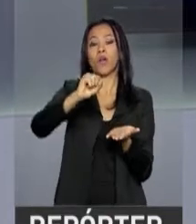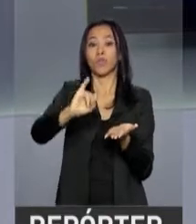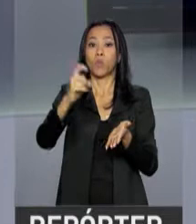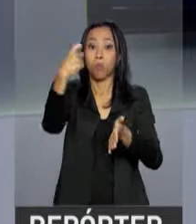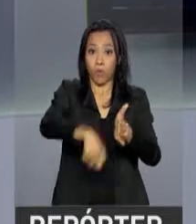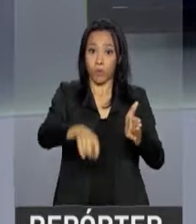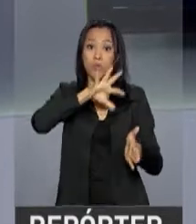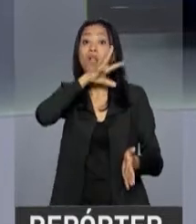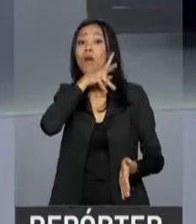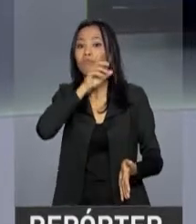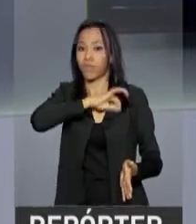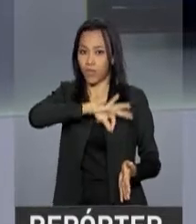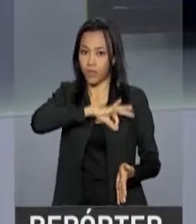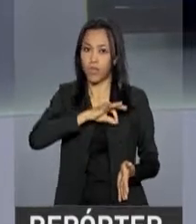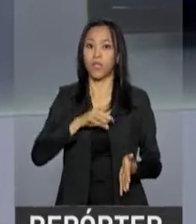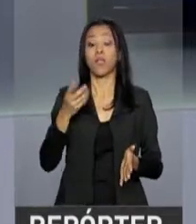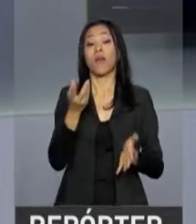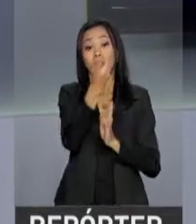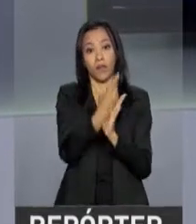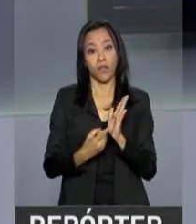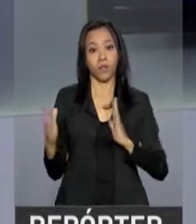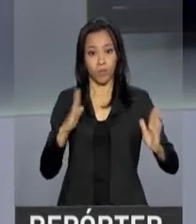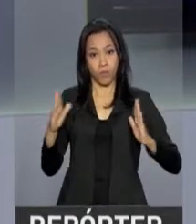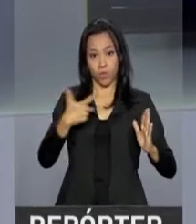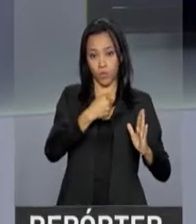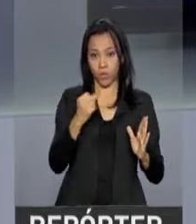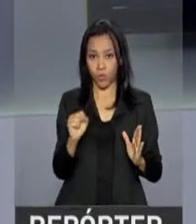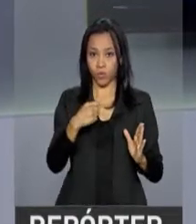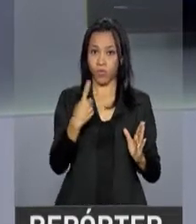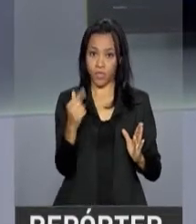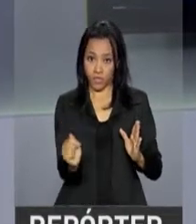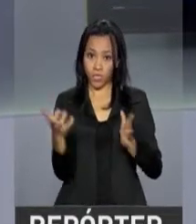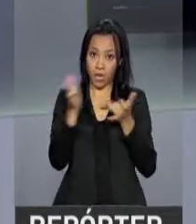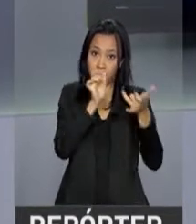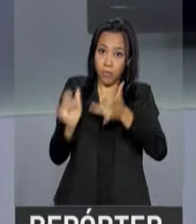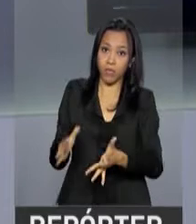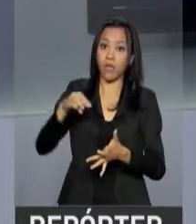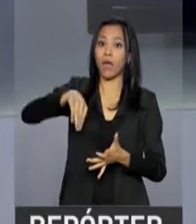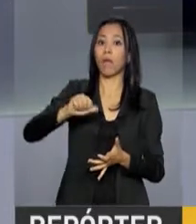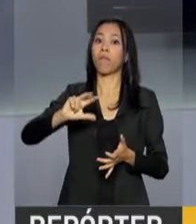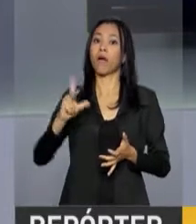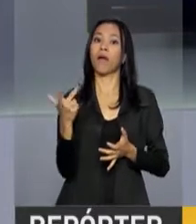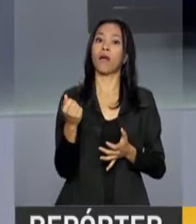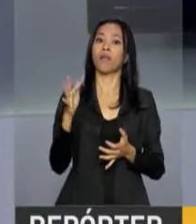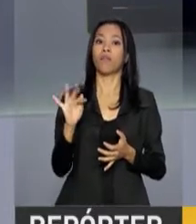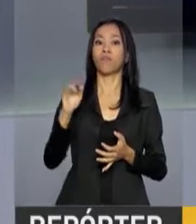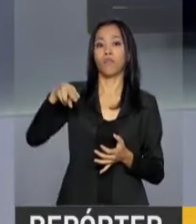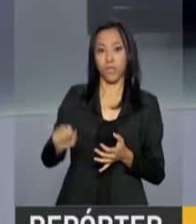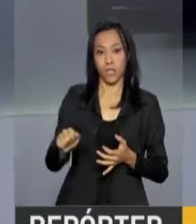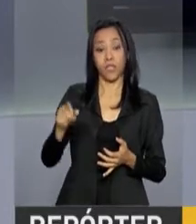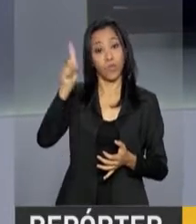foram incluídas declarações de 2008 a 2017 que deixarão a malha fina o crédito bancário será realizado no dia 15 de